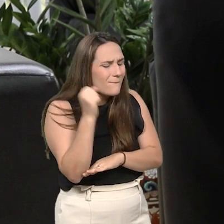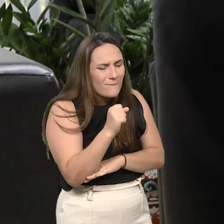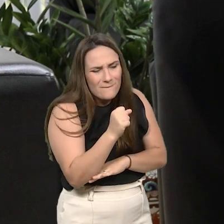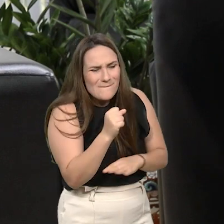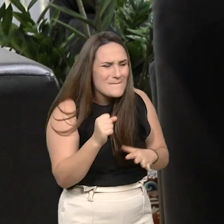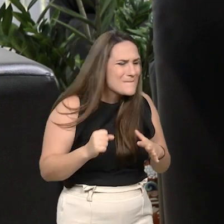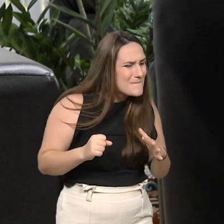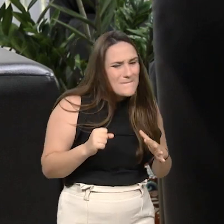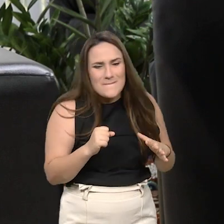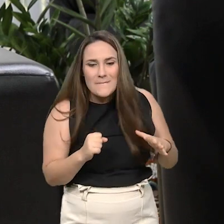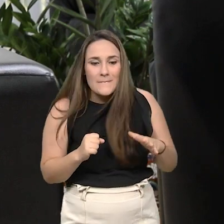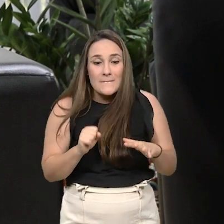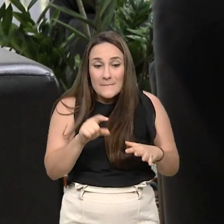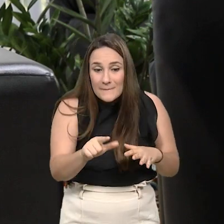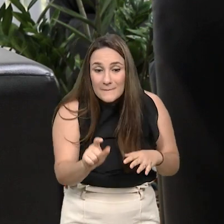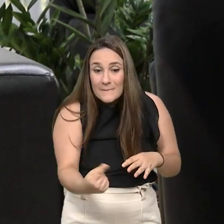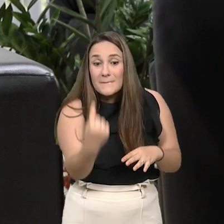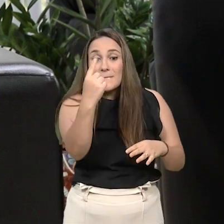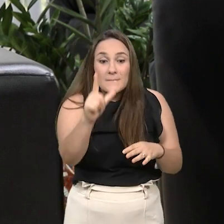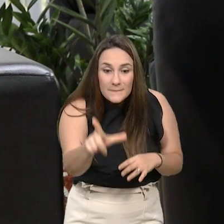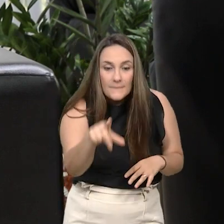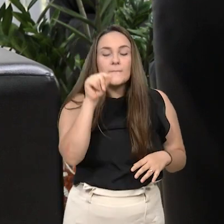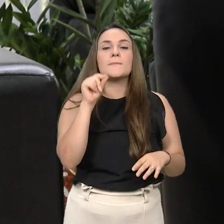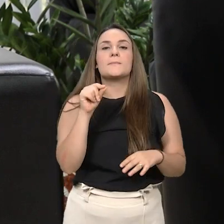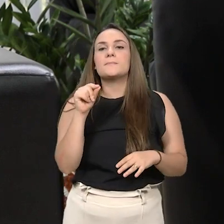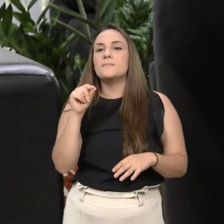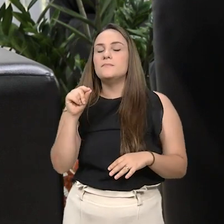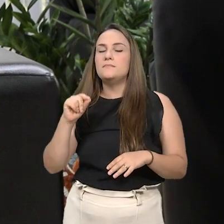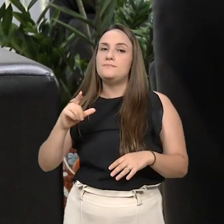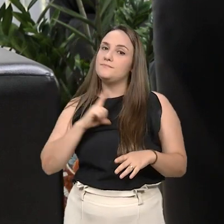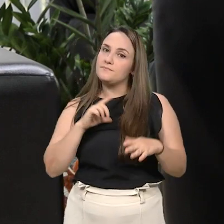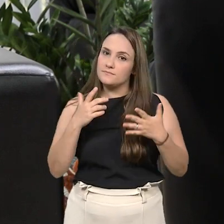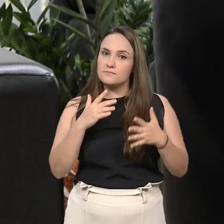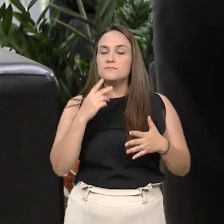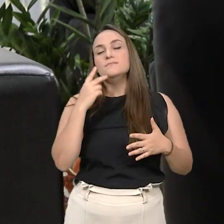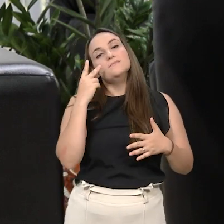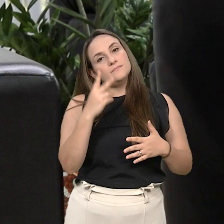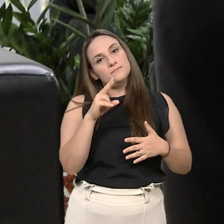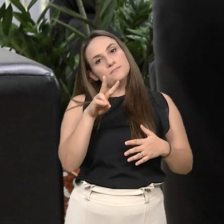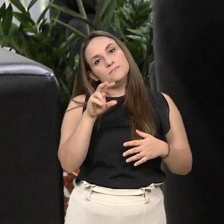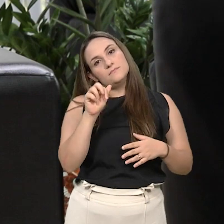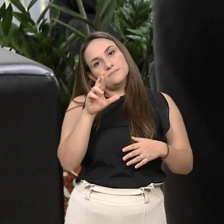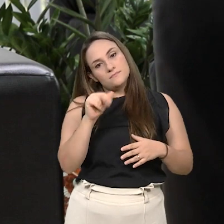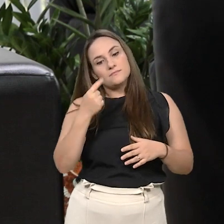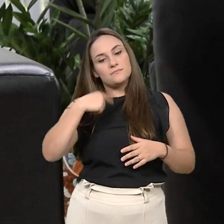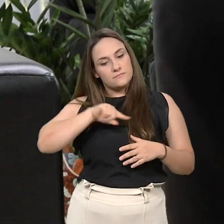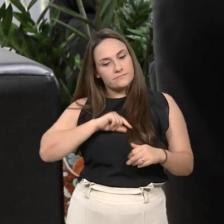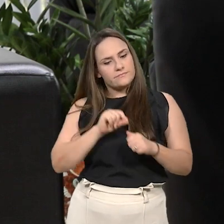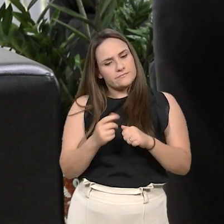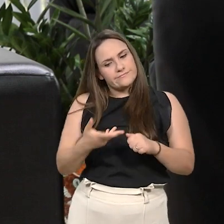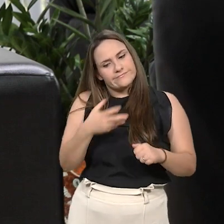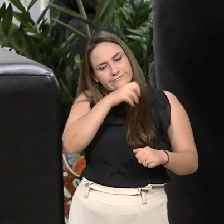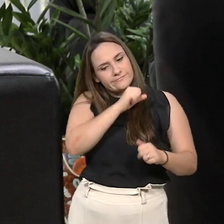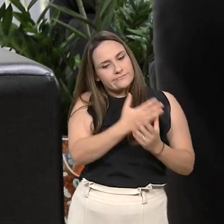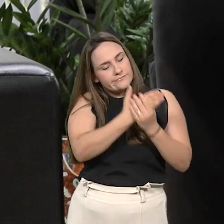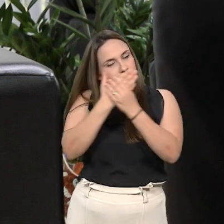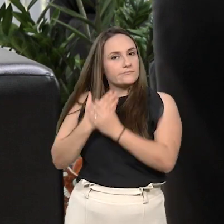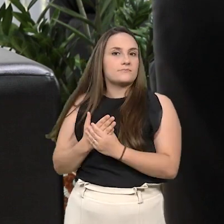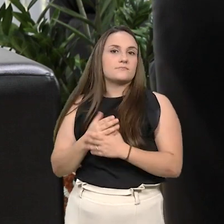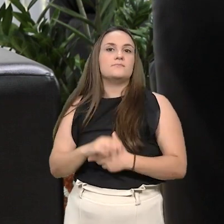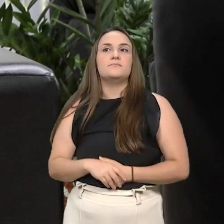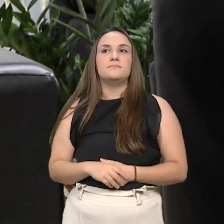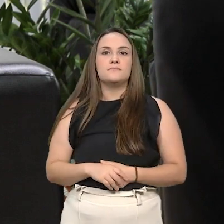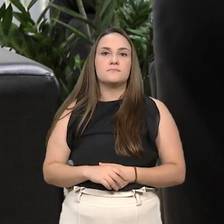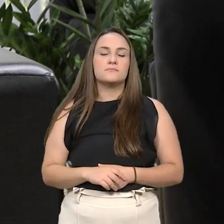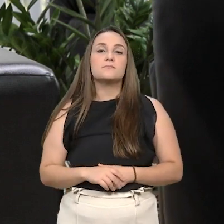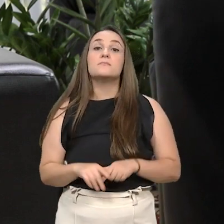Então, ela se trazia esse juízo. Vinham em torno de 2 varas a cada semestre para a CPE. Tem mais